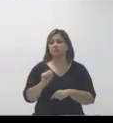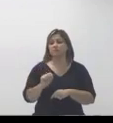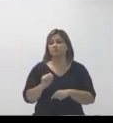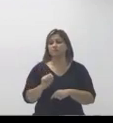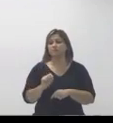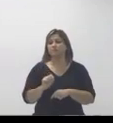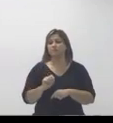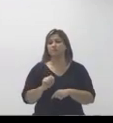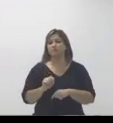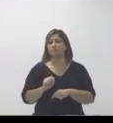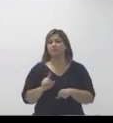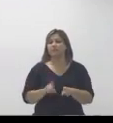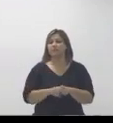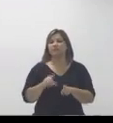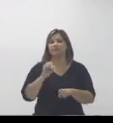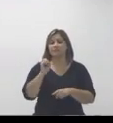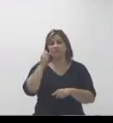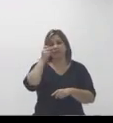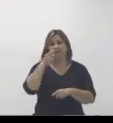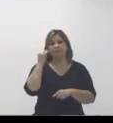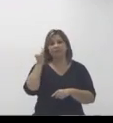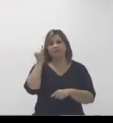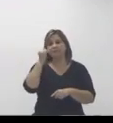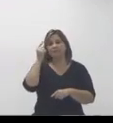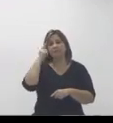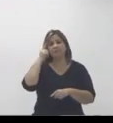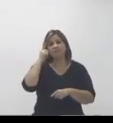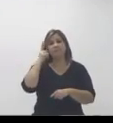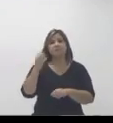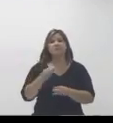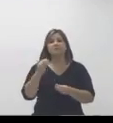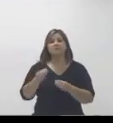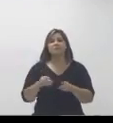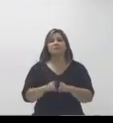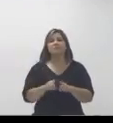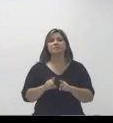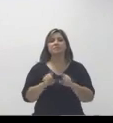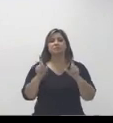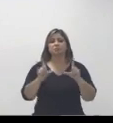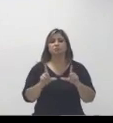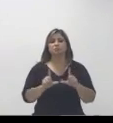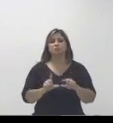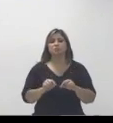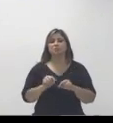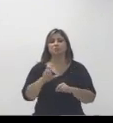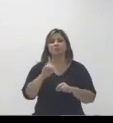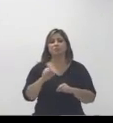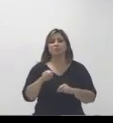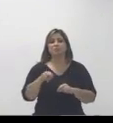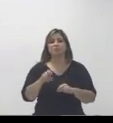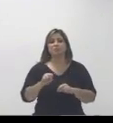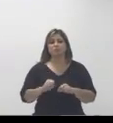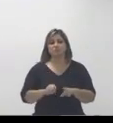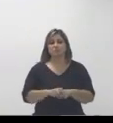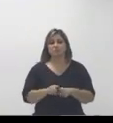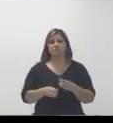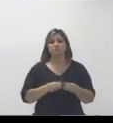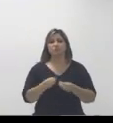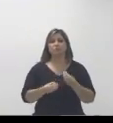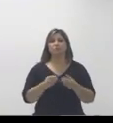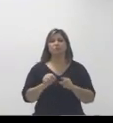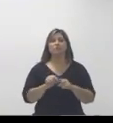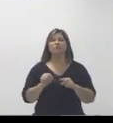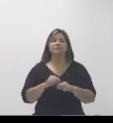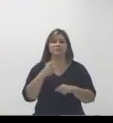é interessante a gente pensar abstinência redução de danos e isso faz